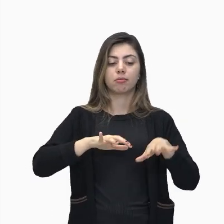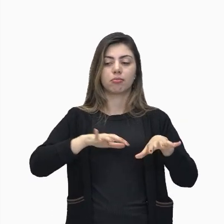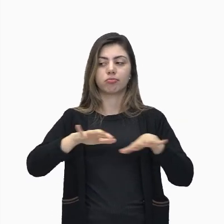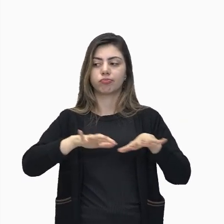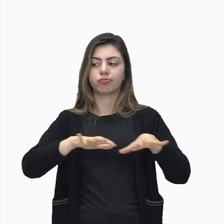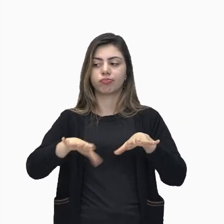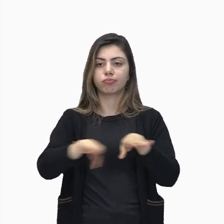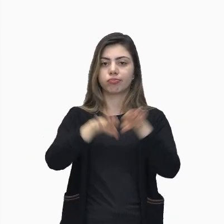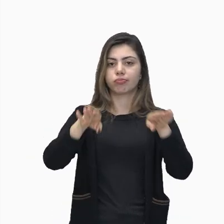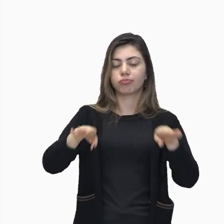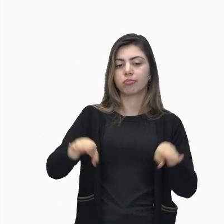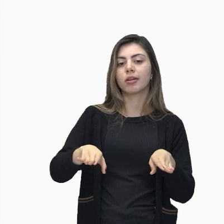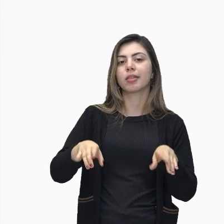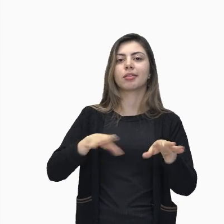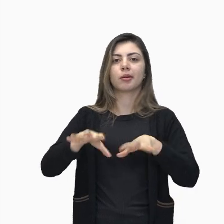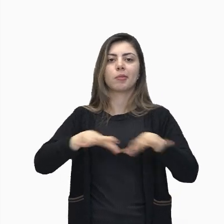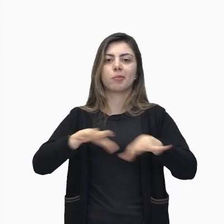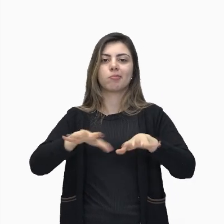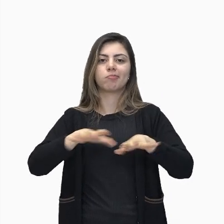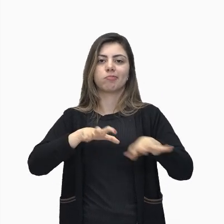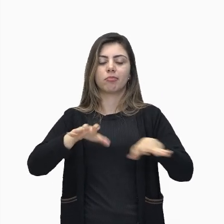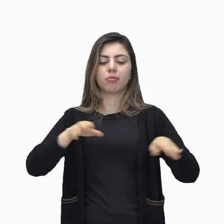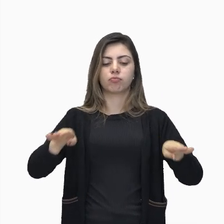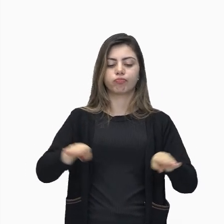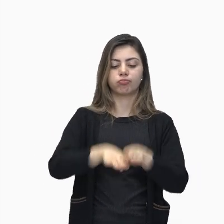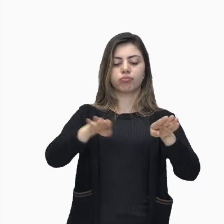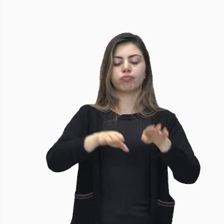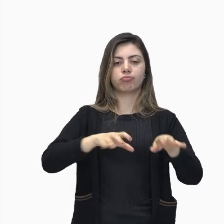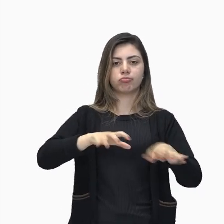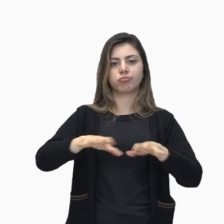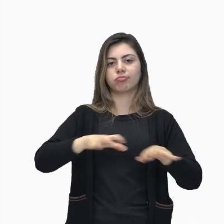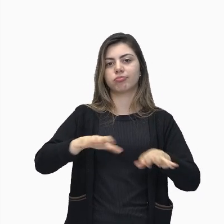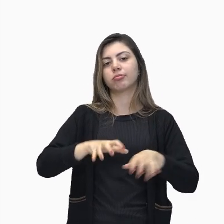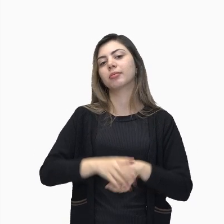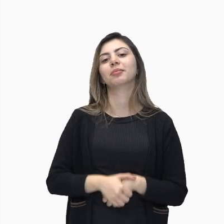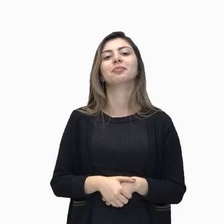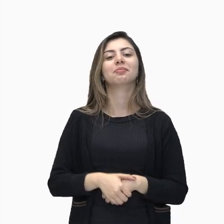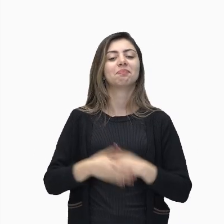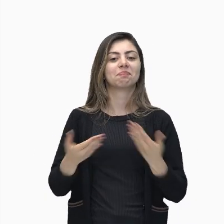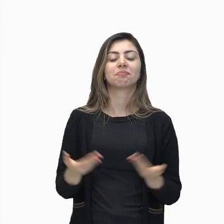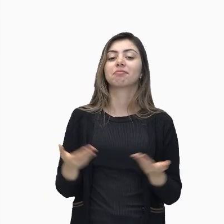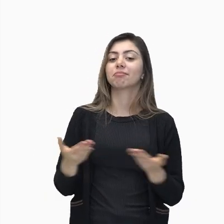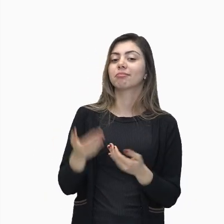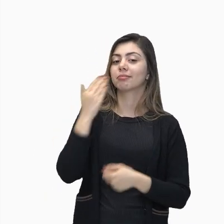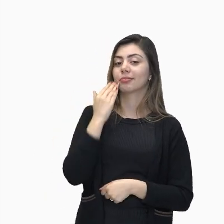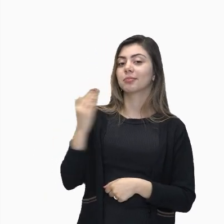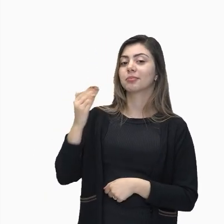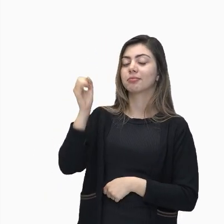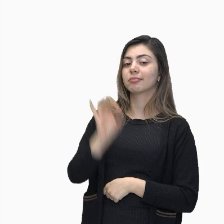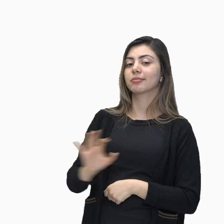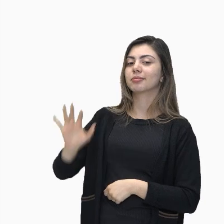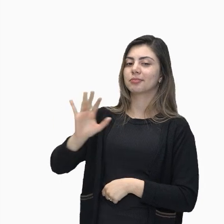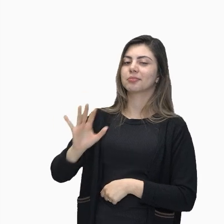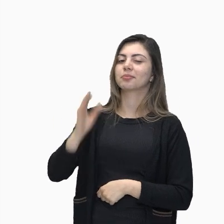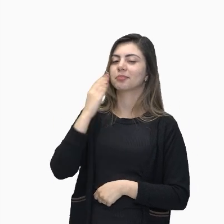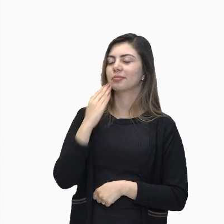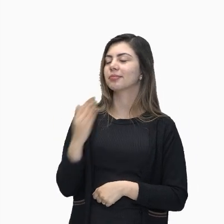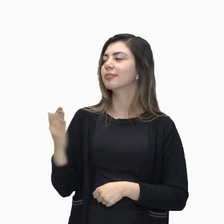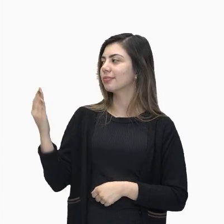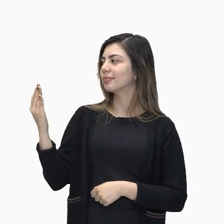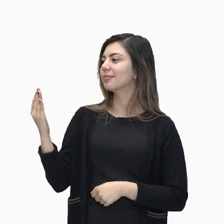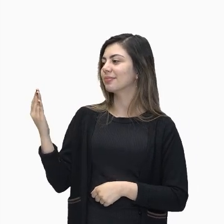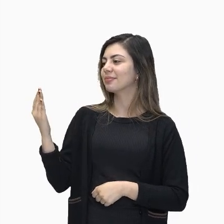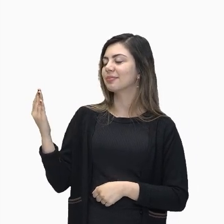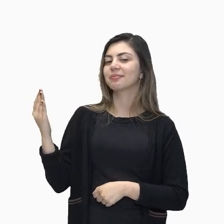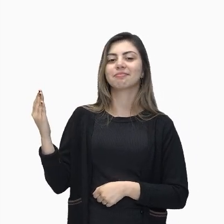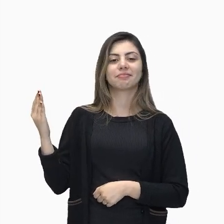tectônicas, terremotos, tá? Vamos dar uma olhadinha aqui no mapa, você vai entender do que a gente está falando. Então,